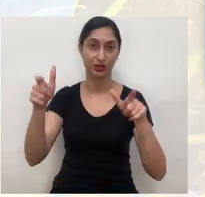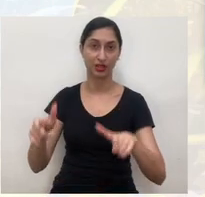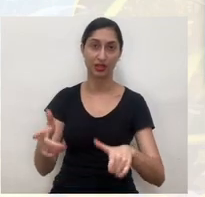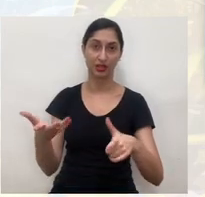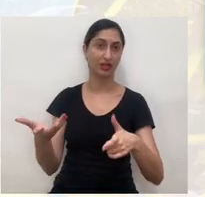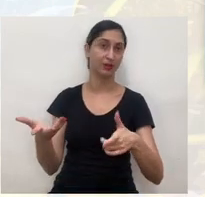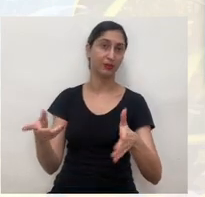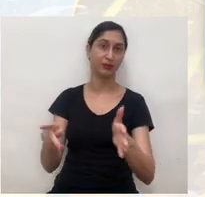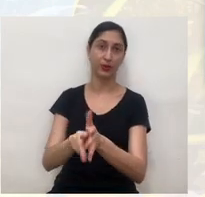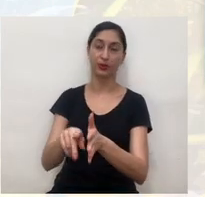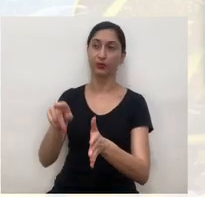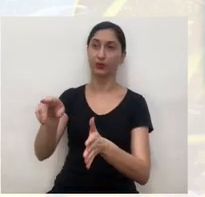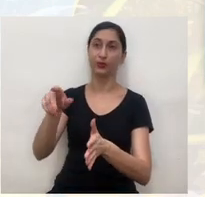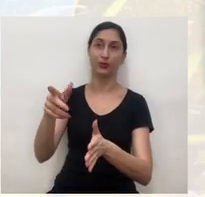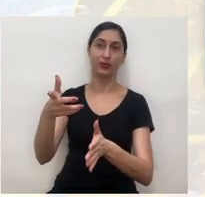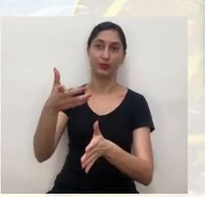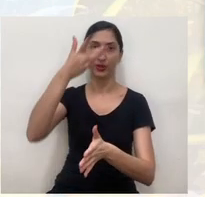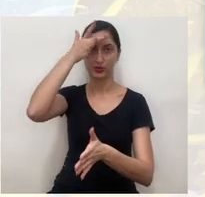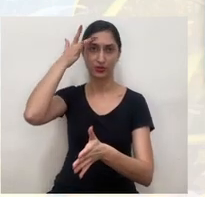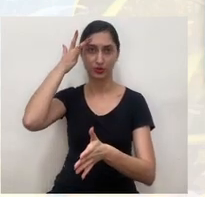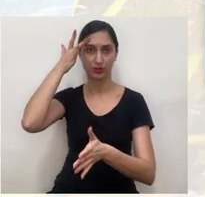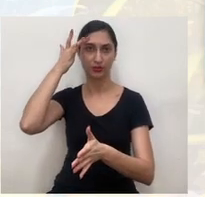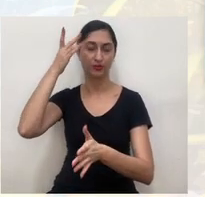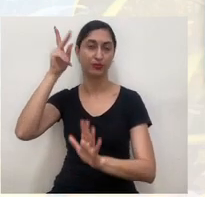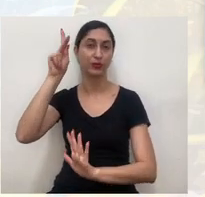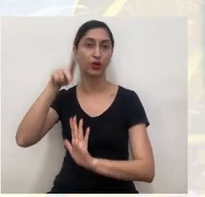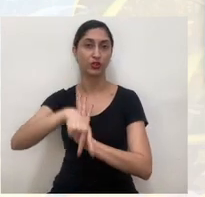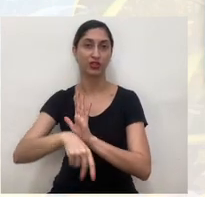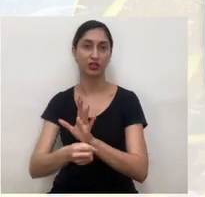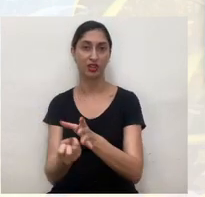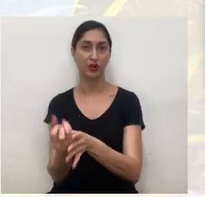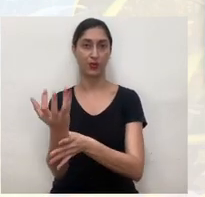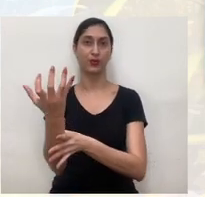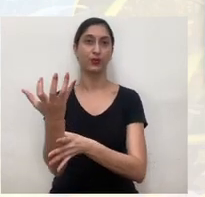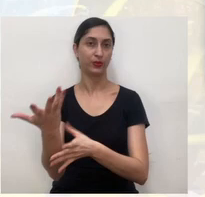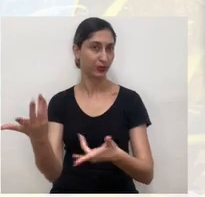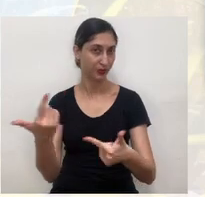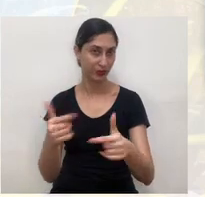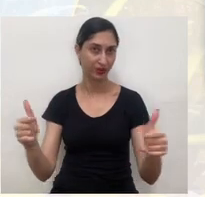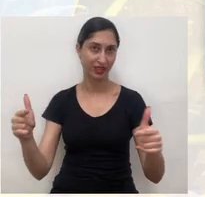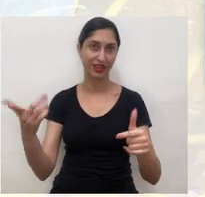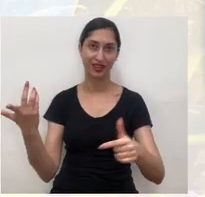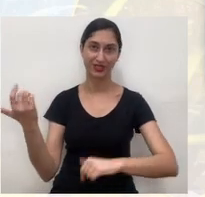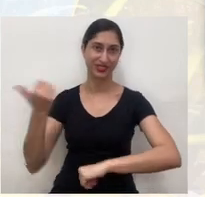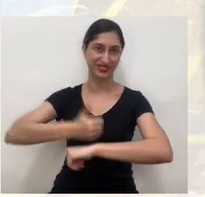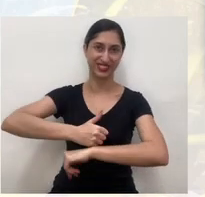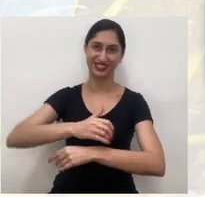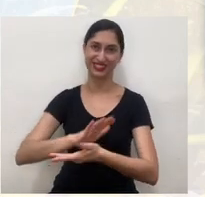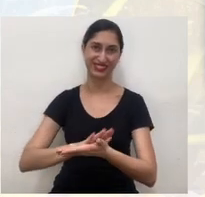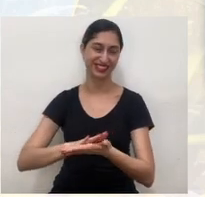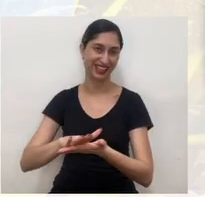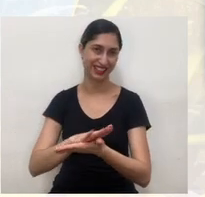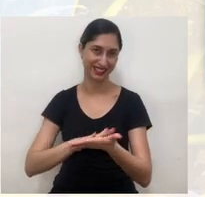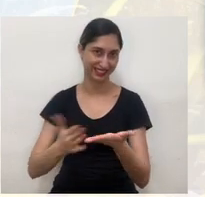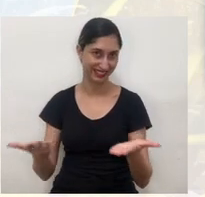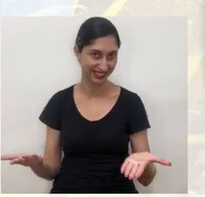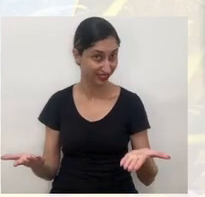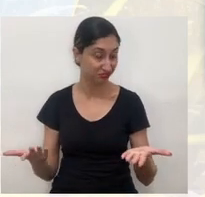pelo autor original do projeto. Pronto, deixa lá, acabou. Entendeu? É uma